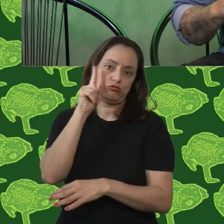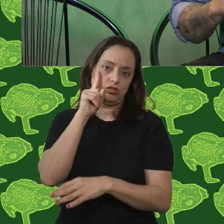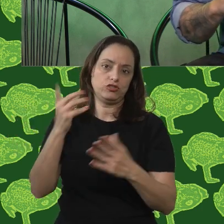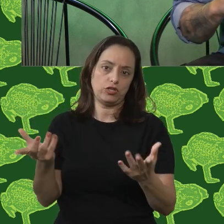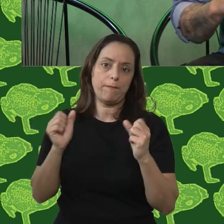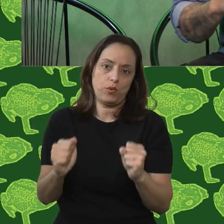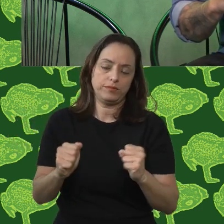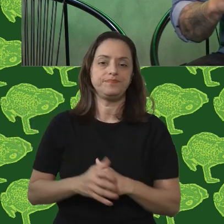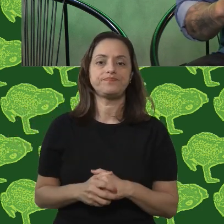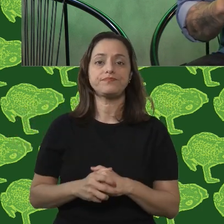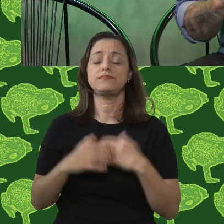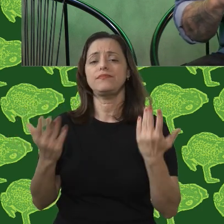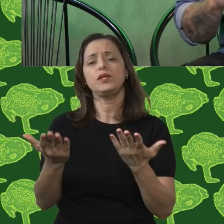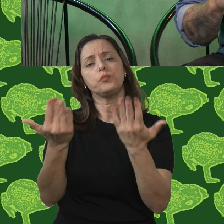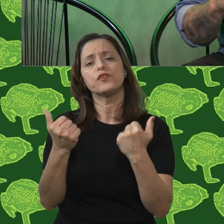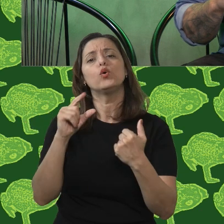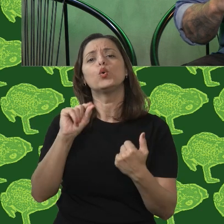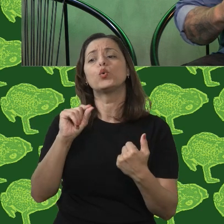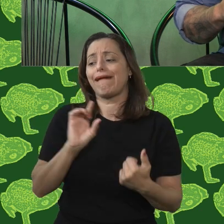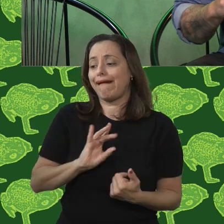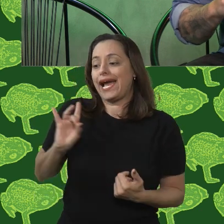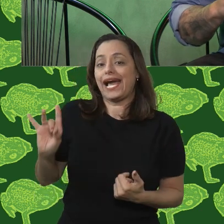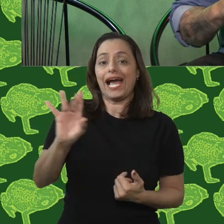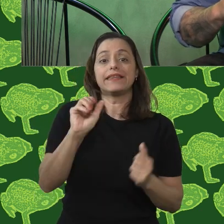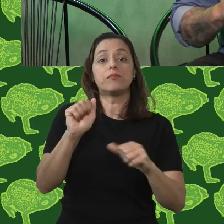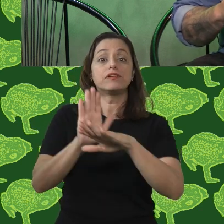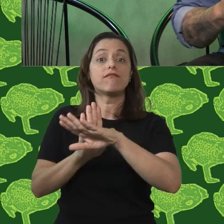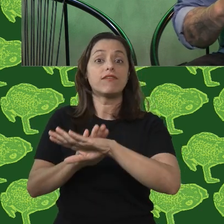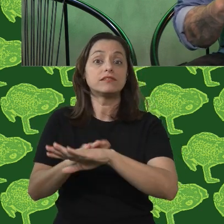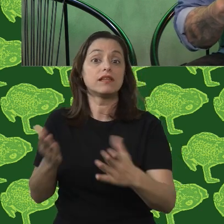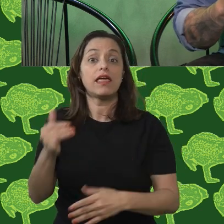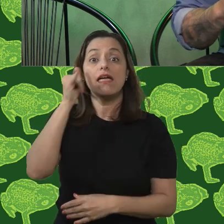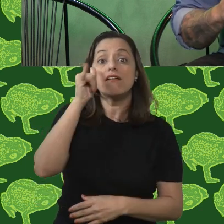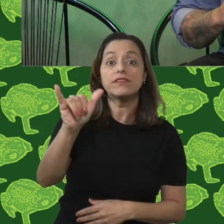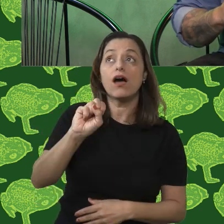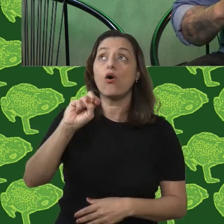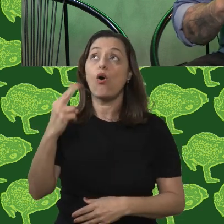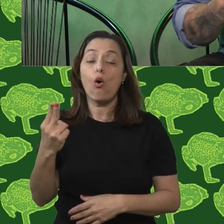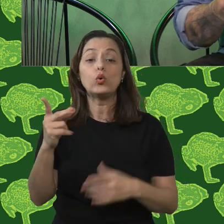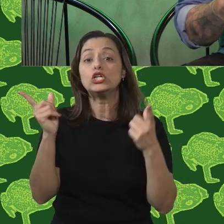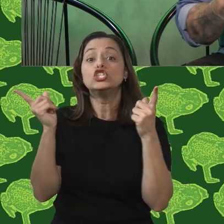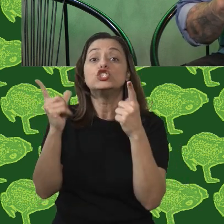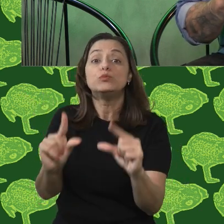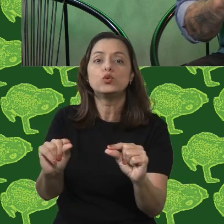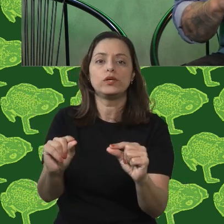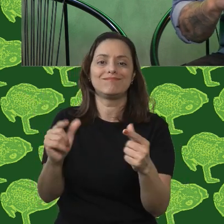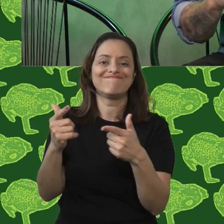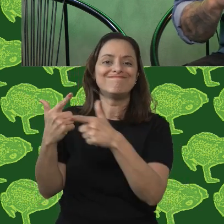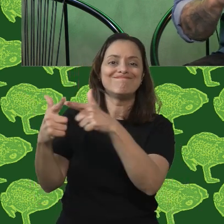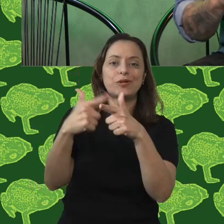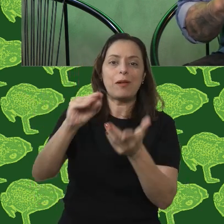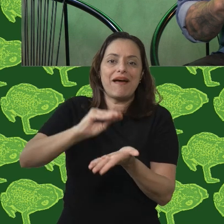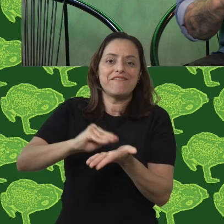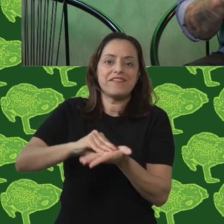trouxesse o que a gente pode fazer para evitar ou diminuir essas crises hídricas. E aí eu acho que você pode ficar à